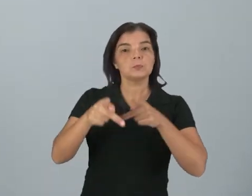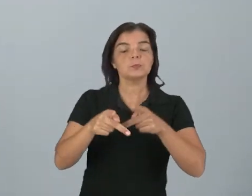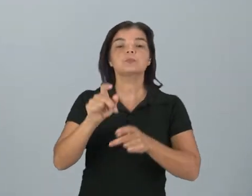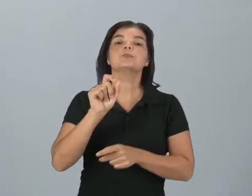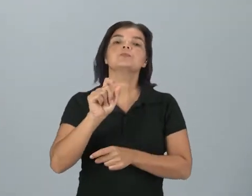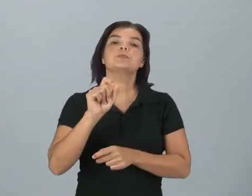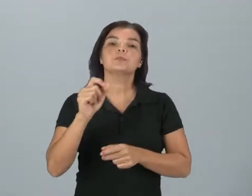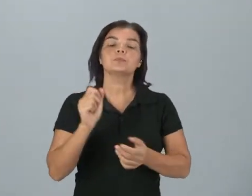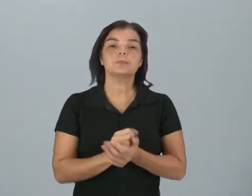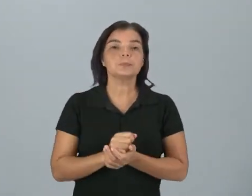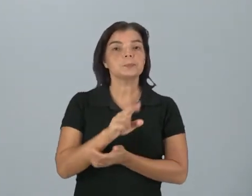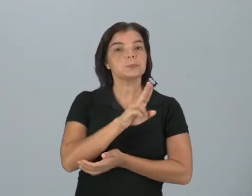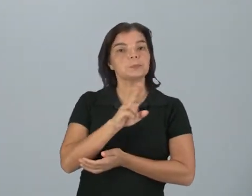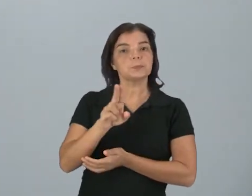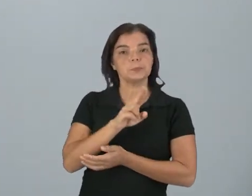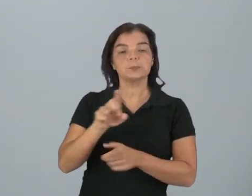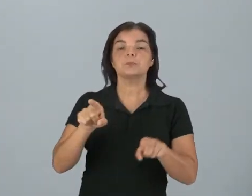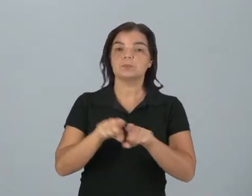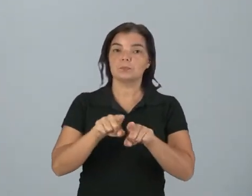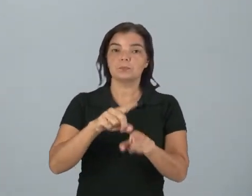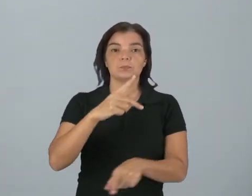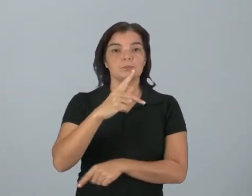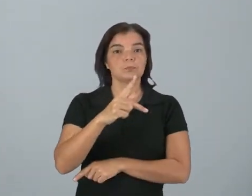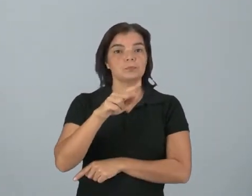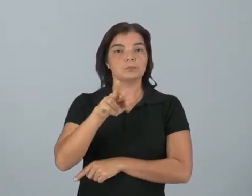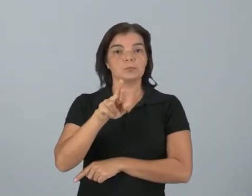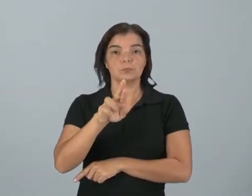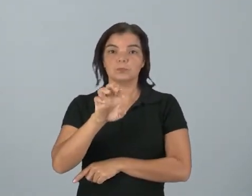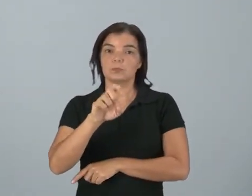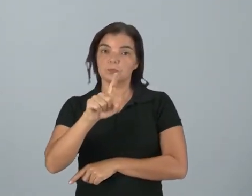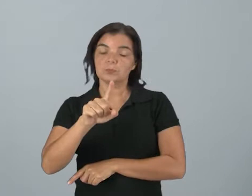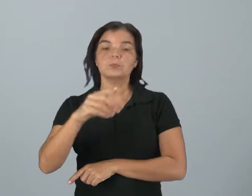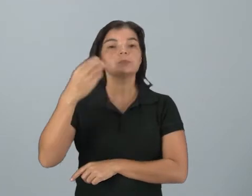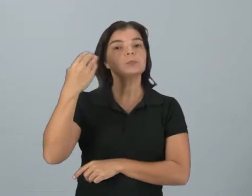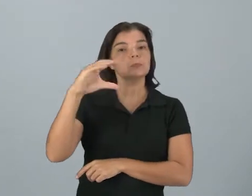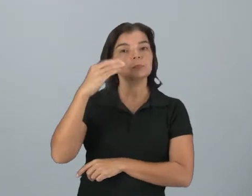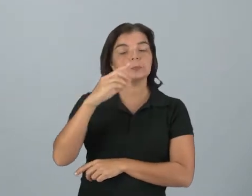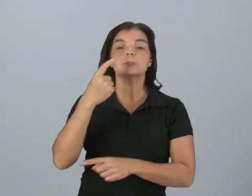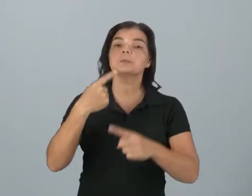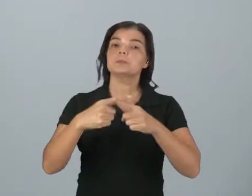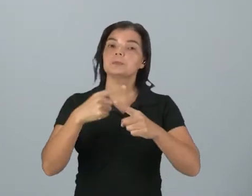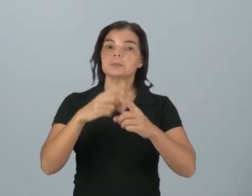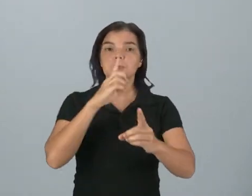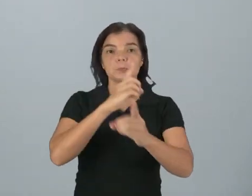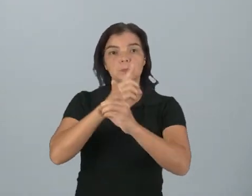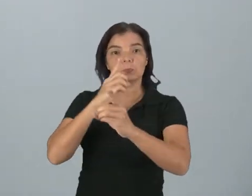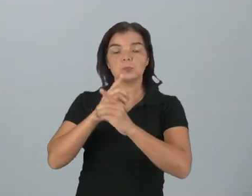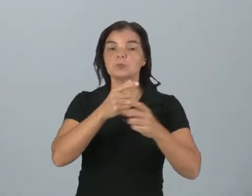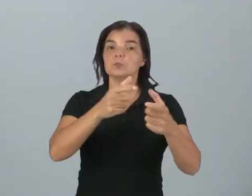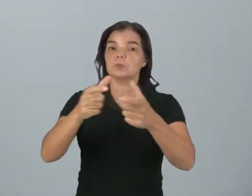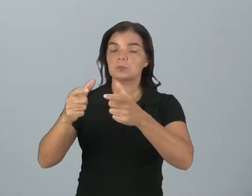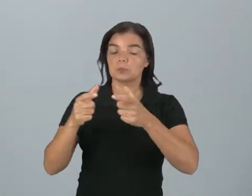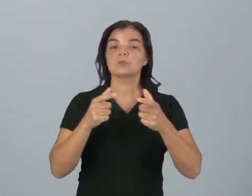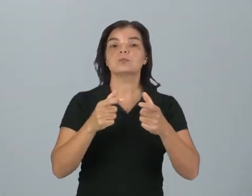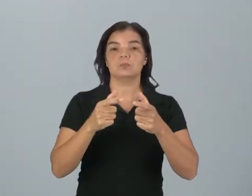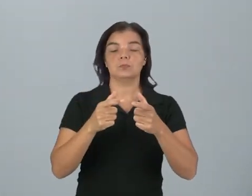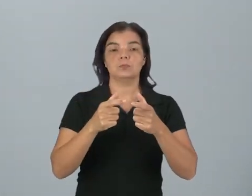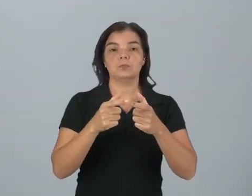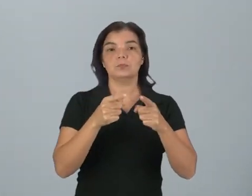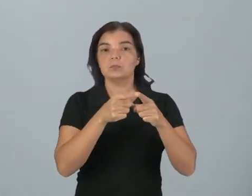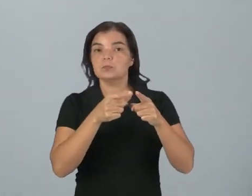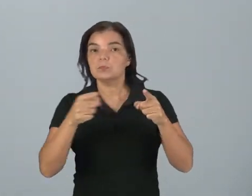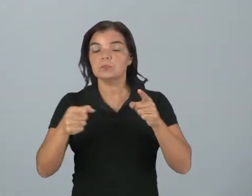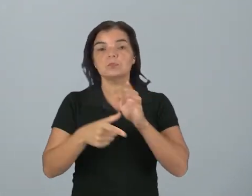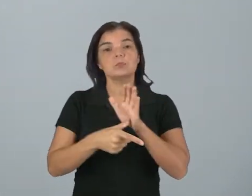é que eles são chamados de pré-colombianos, pois eles se encontravam nessas regiões num